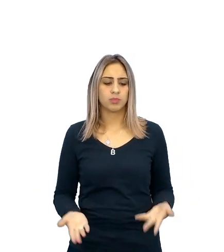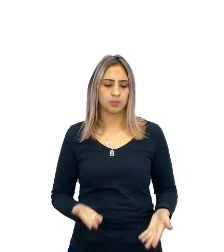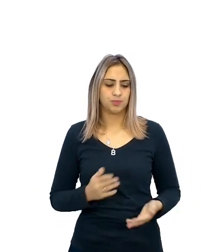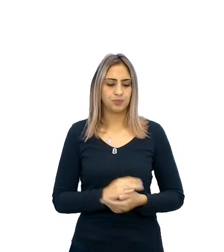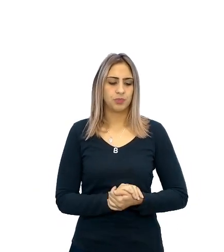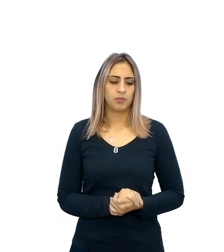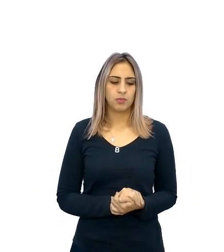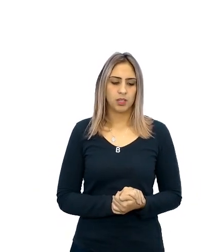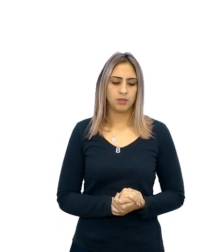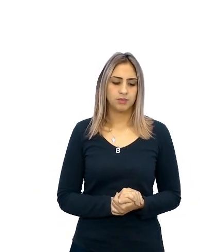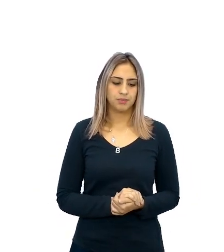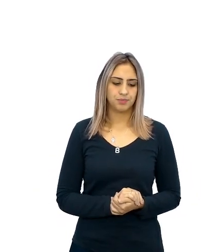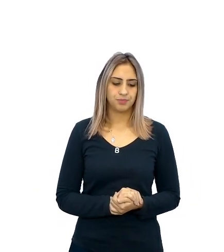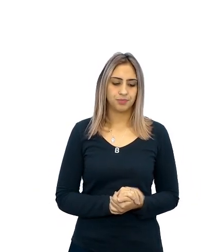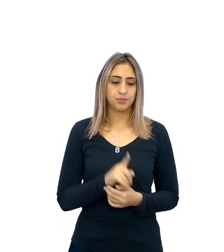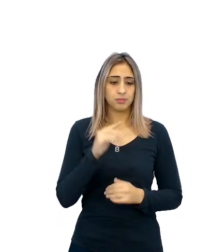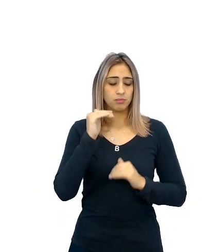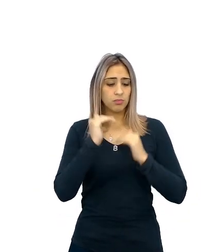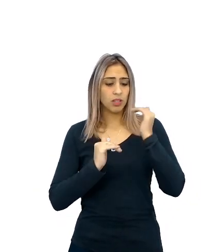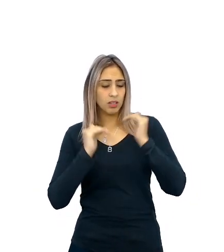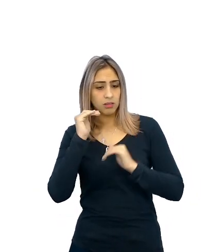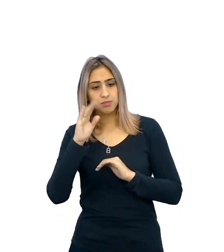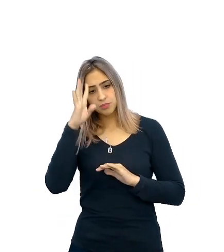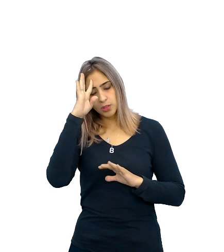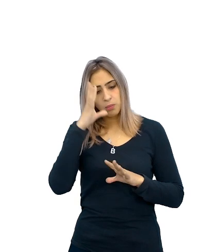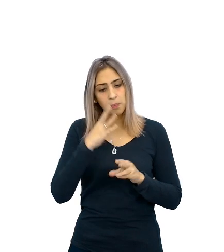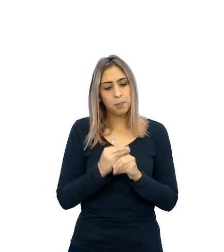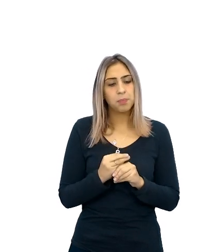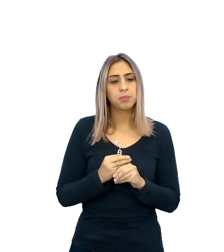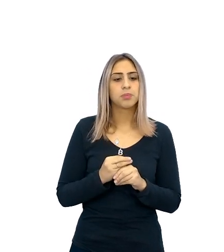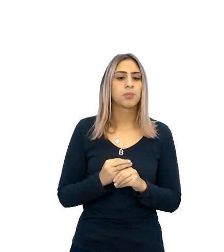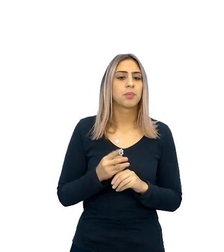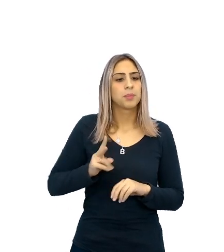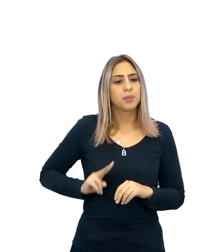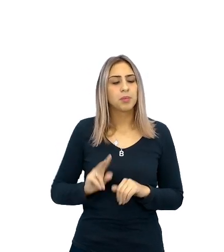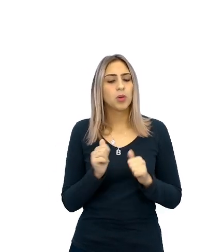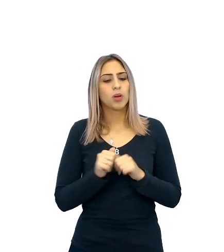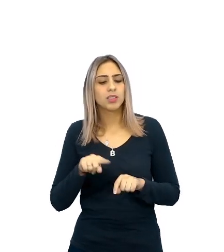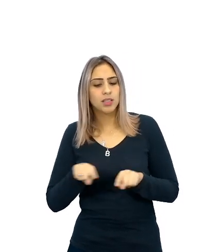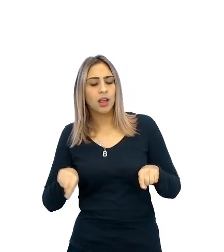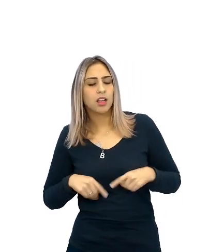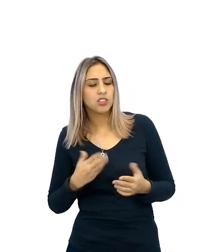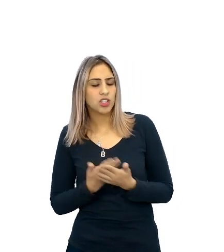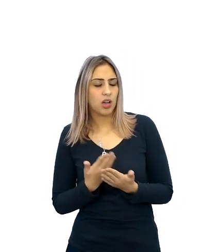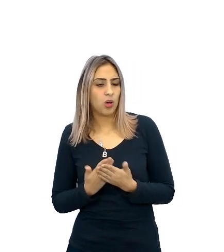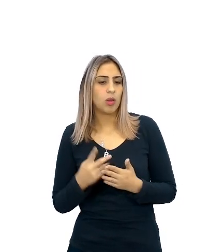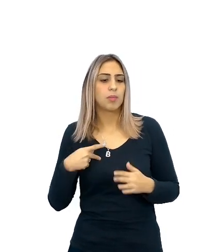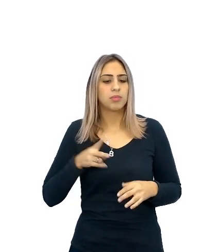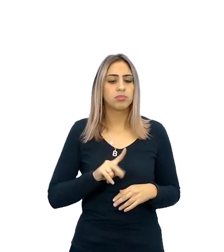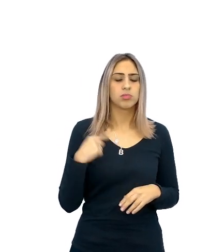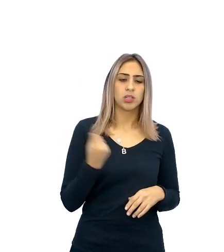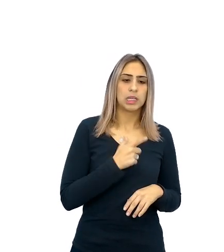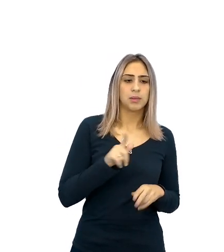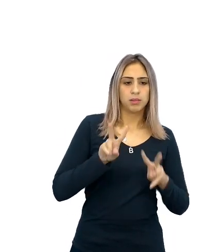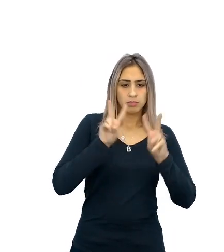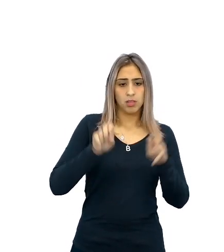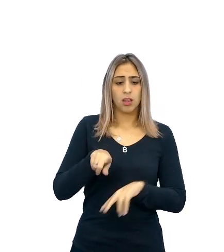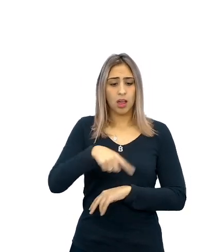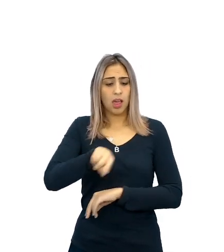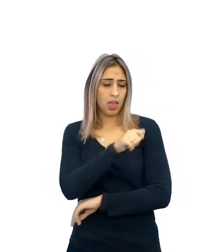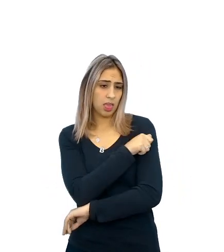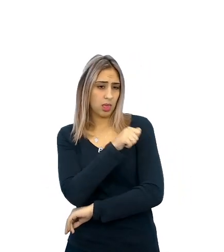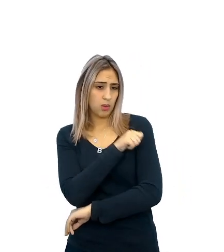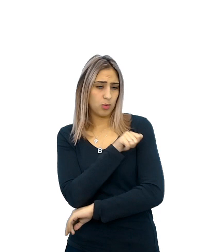né, os níveis de complexidade, mesmo numa sala de aula? Porque nós temos a questão dos